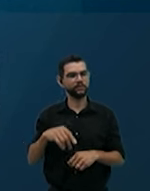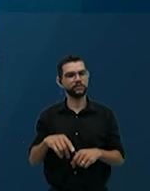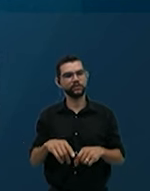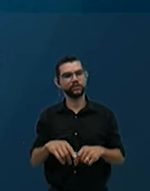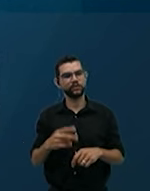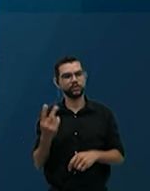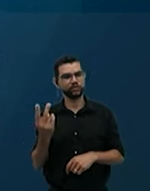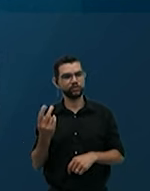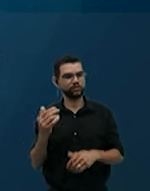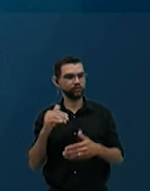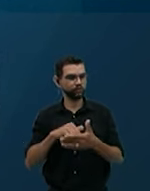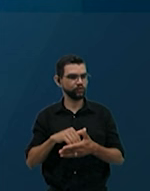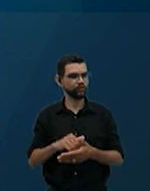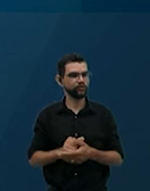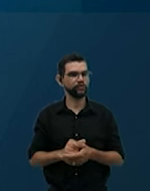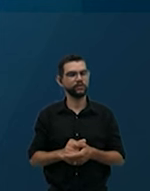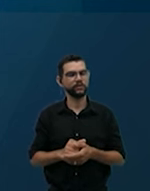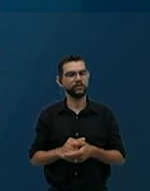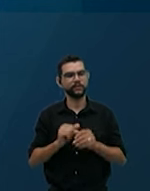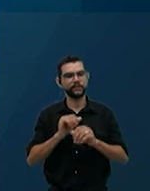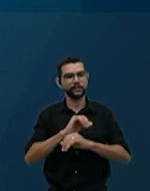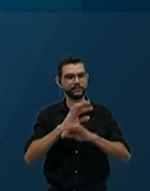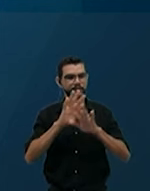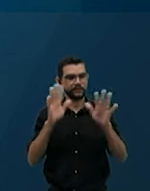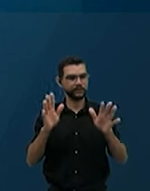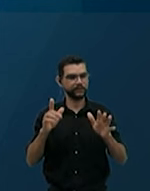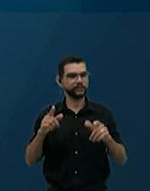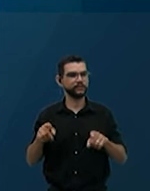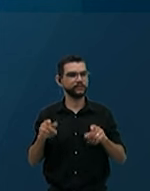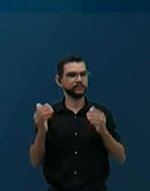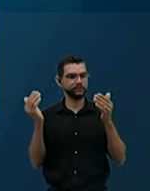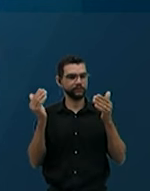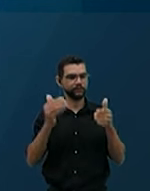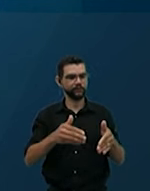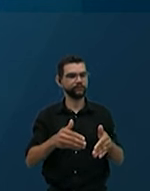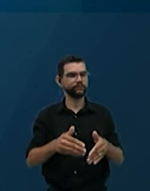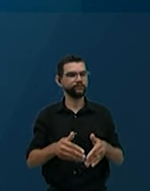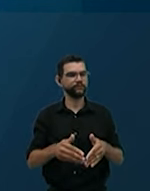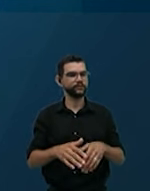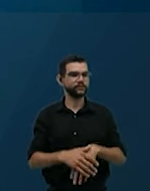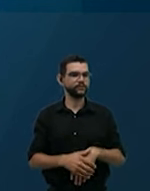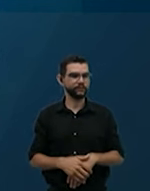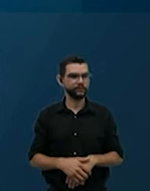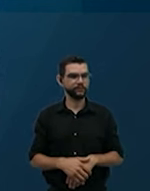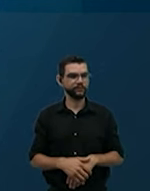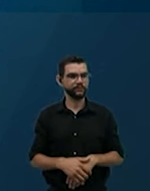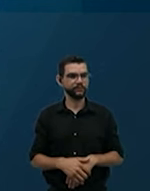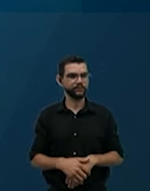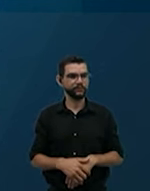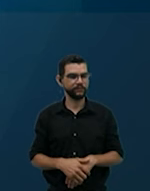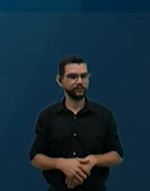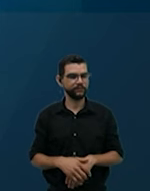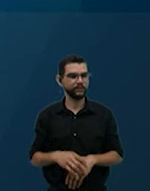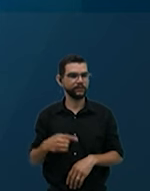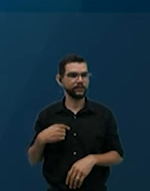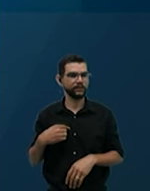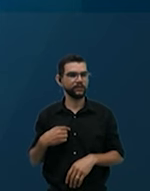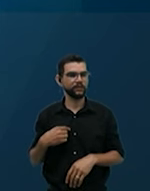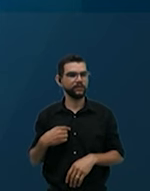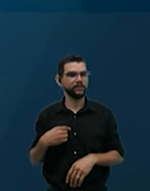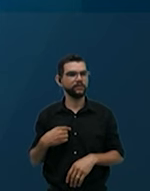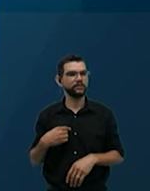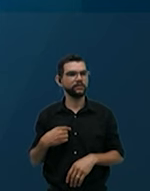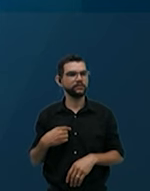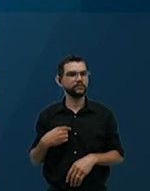objetividade, pela transparência, e eu até acrescento pela verdadeira expressão nas